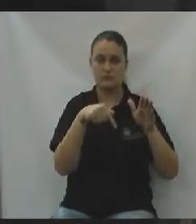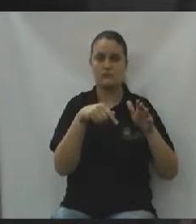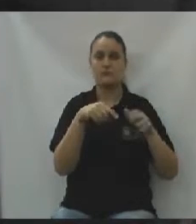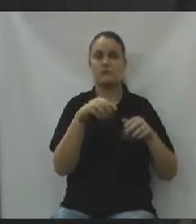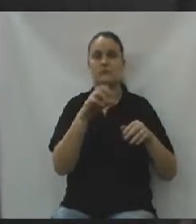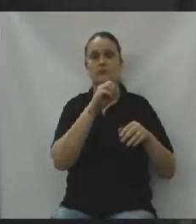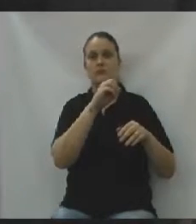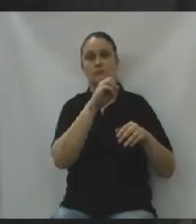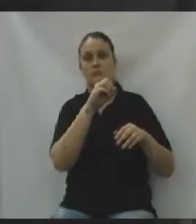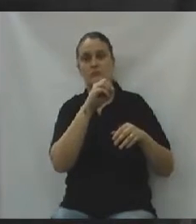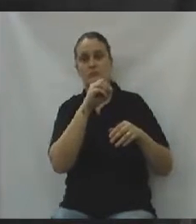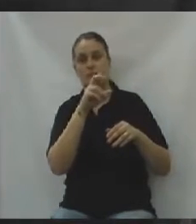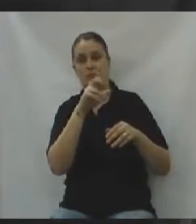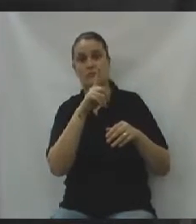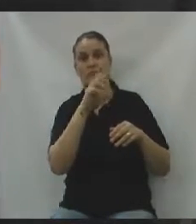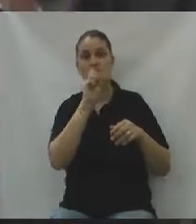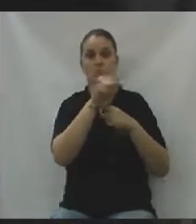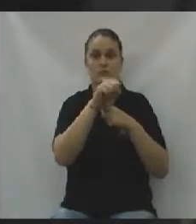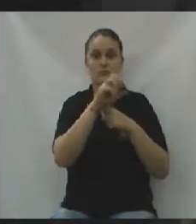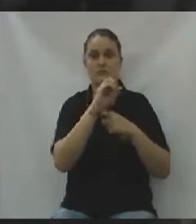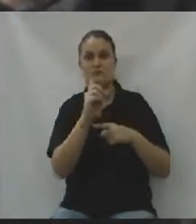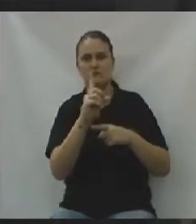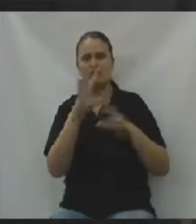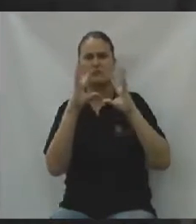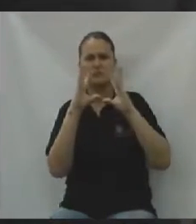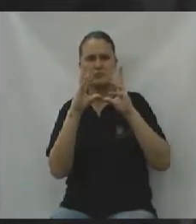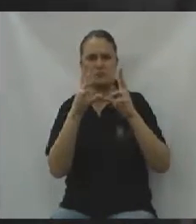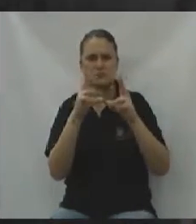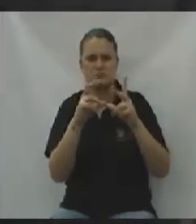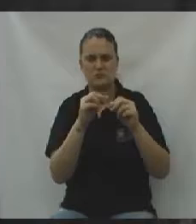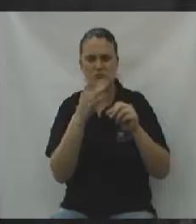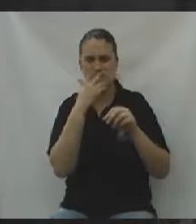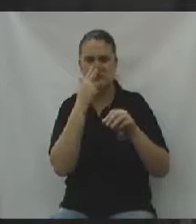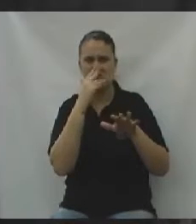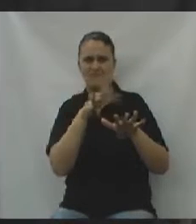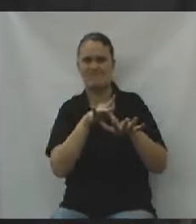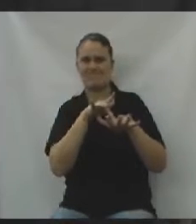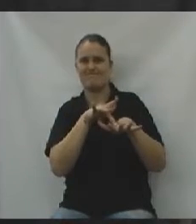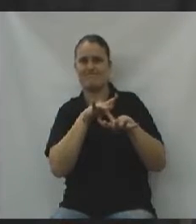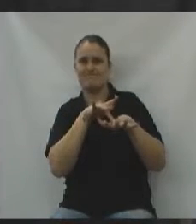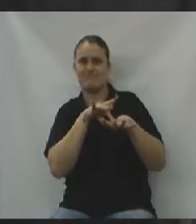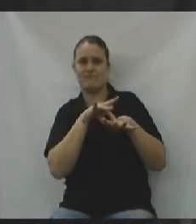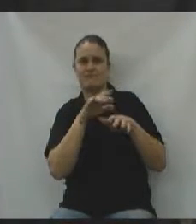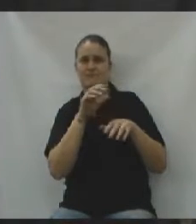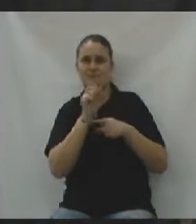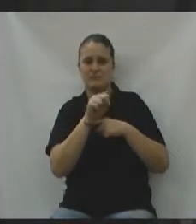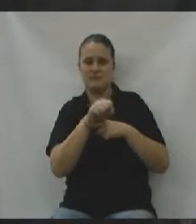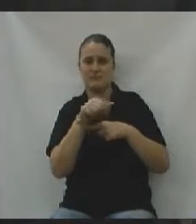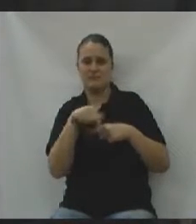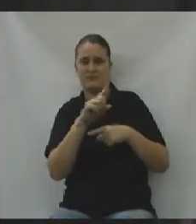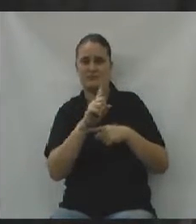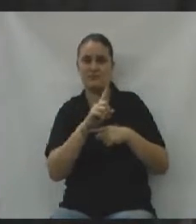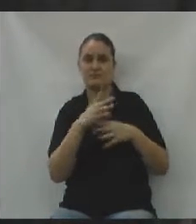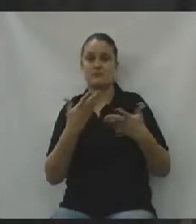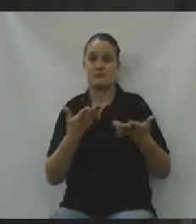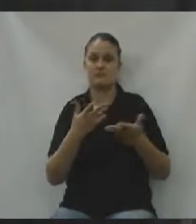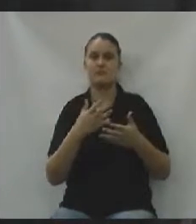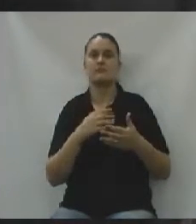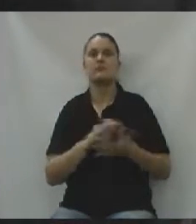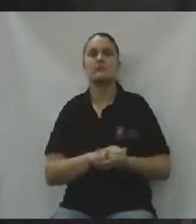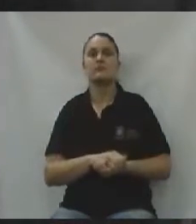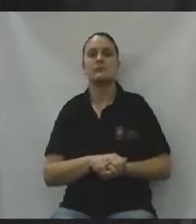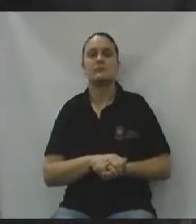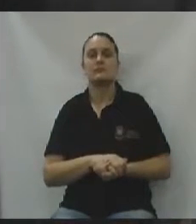que ou fica no espeto ou cai na brasa, porque todo mundo foi lavando a mão e empurrando até chegar aqui, né?